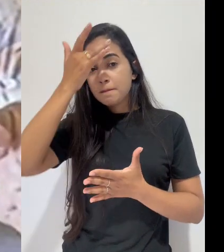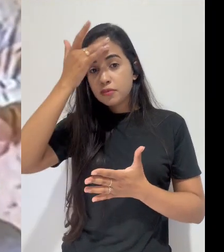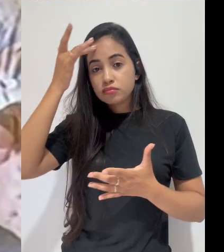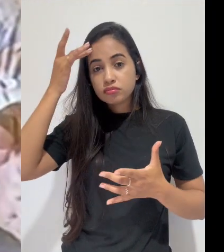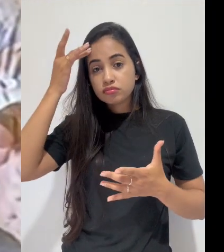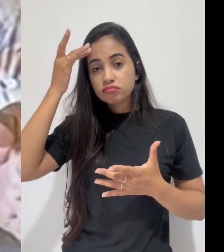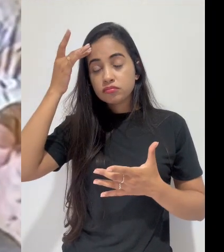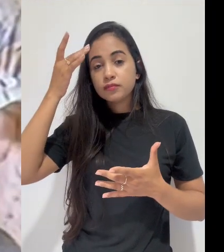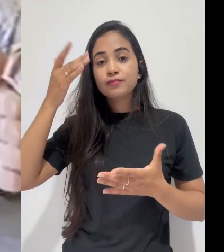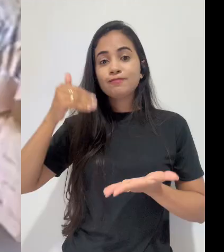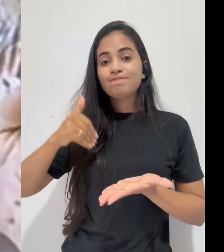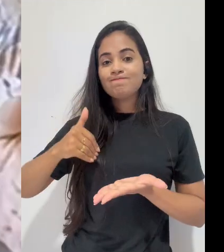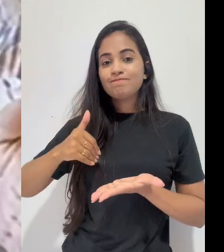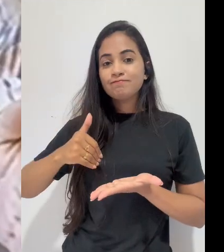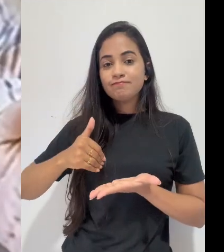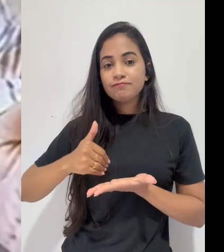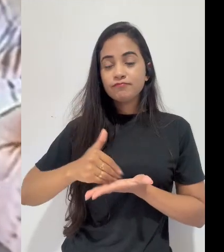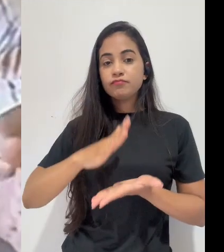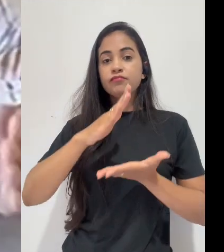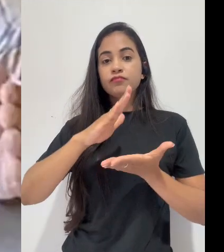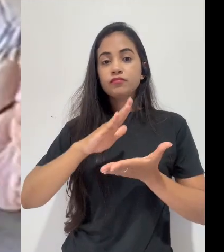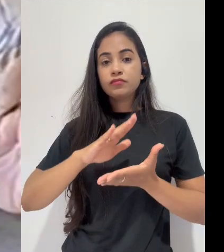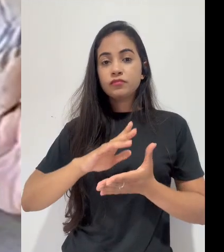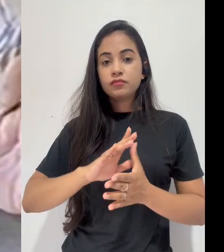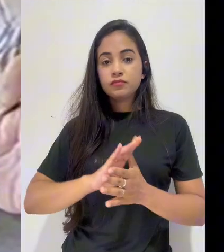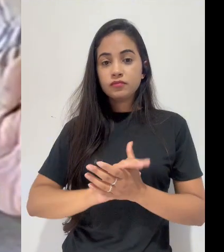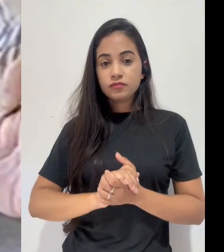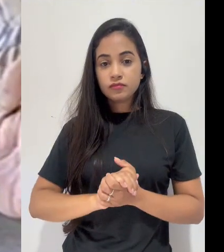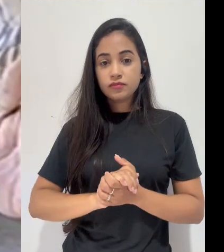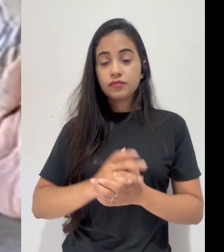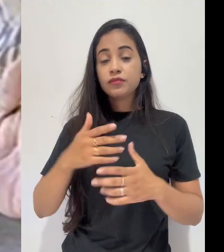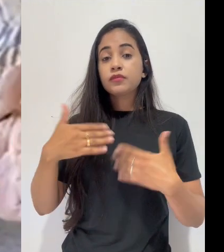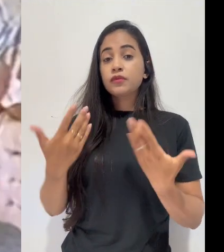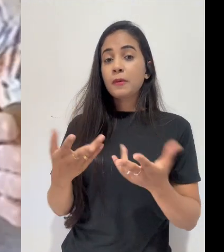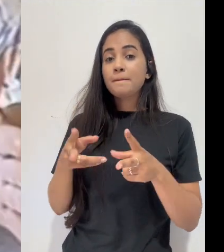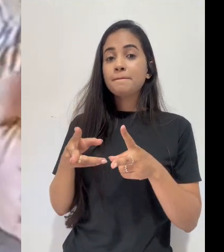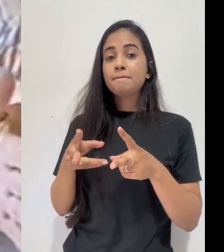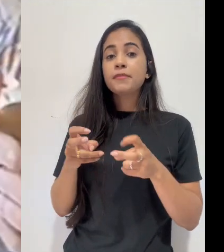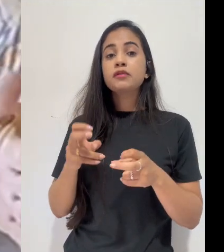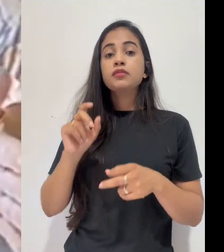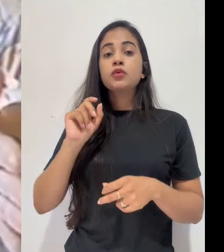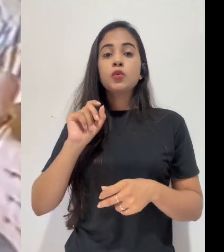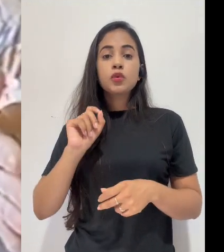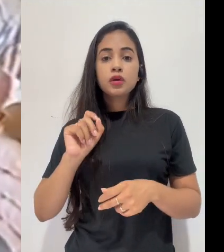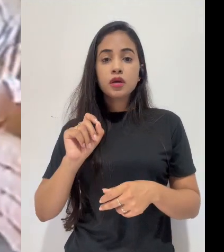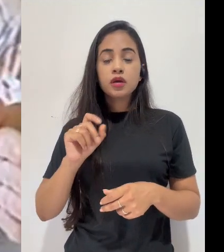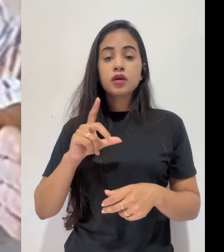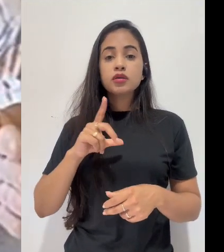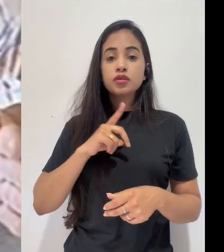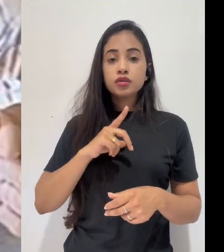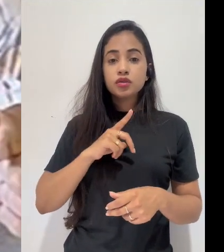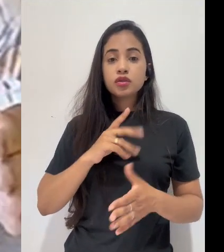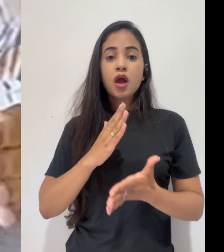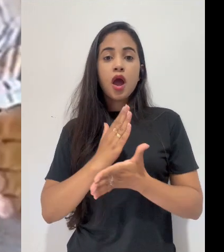dentro na obra da Eletrosul e verificou quais os